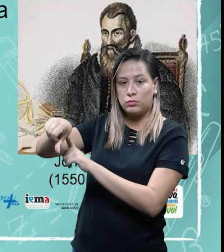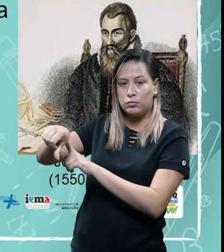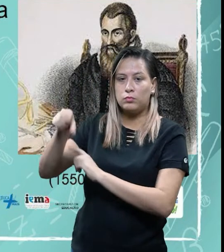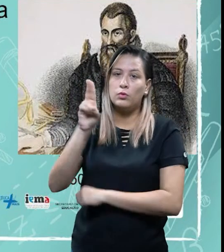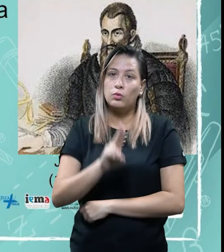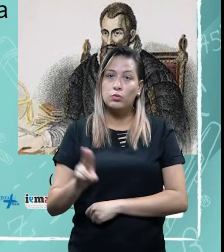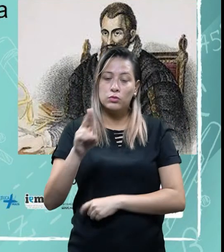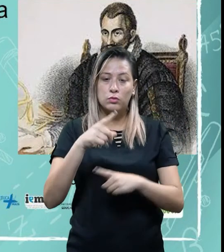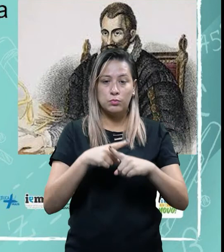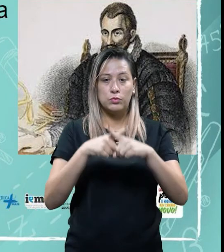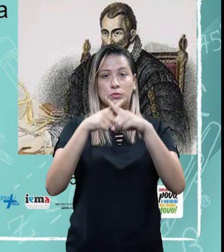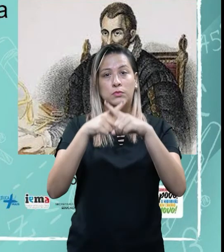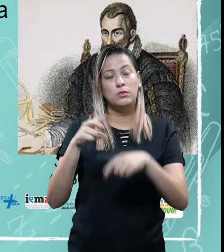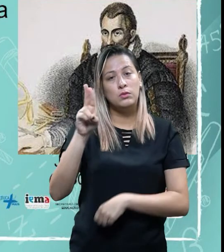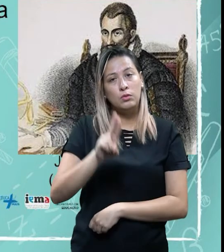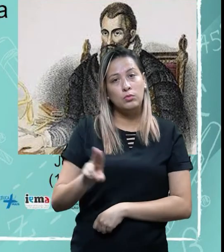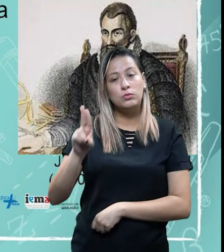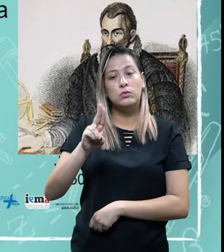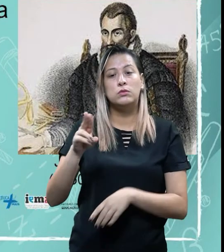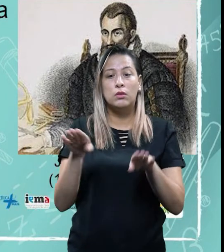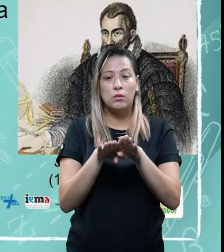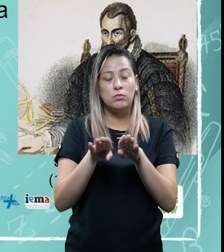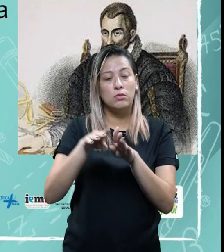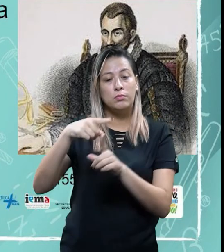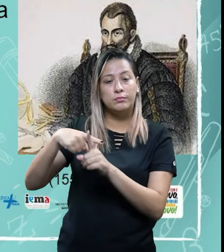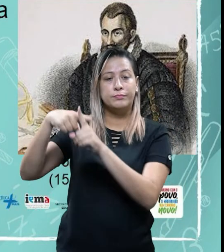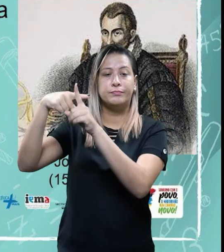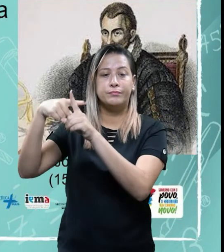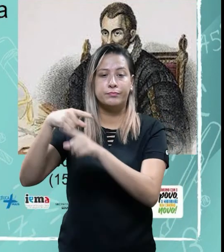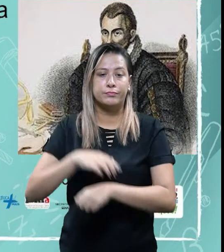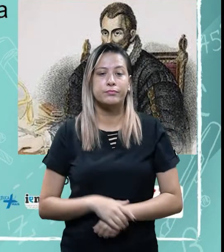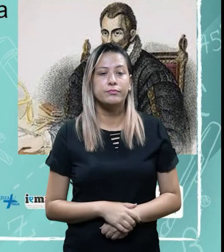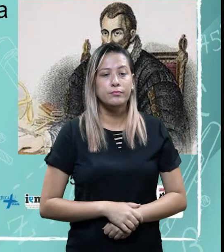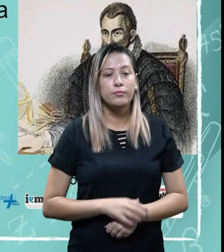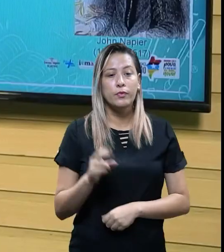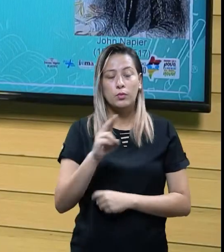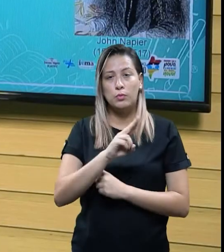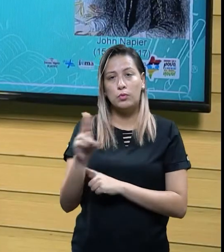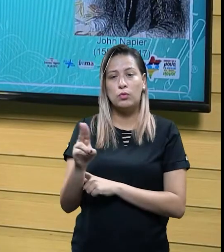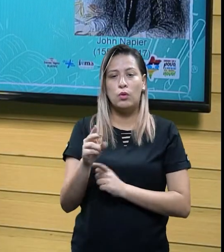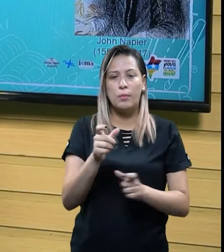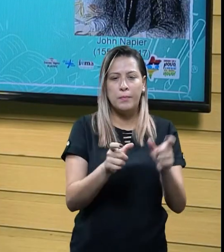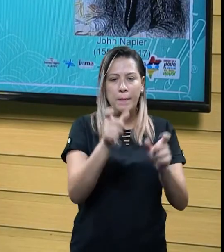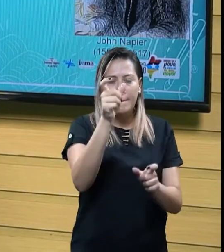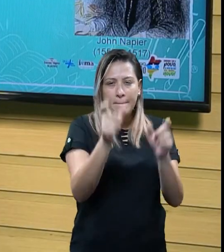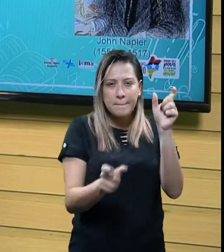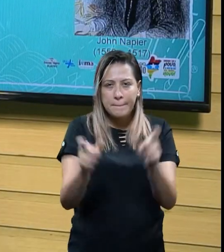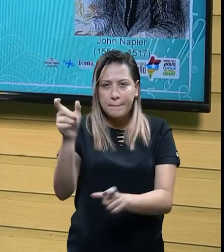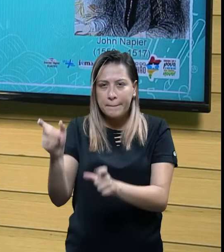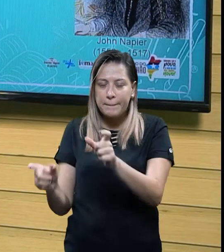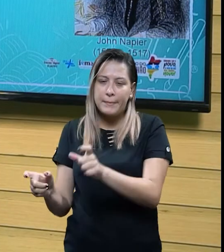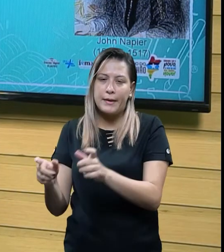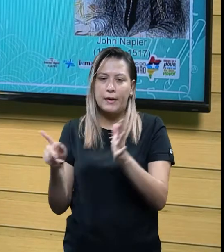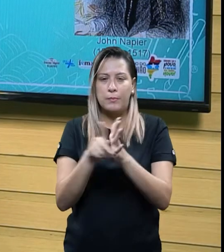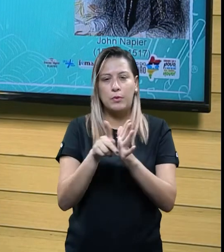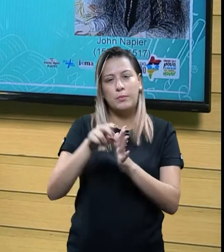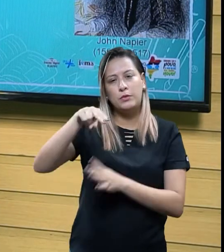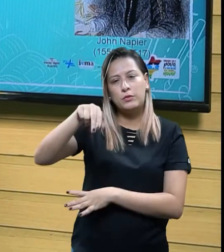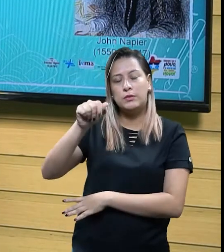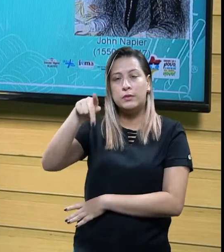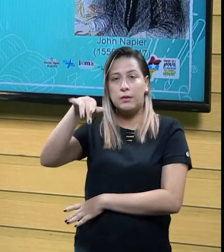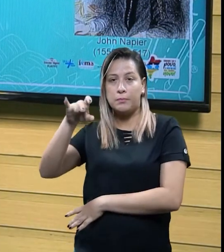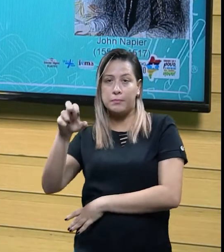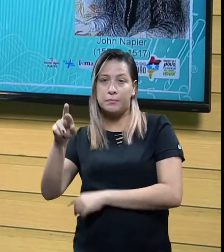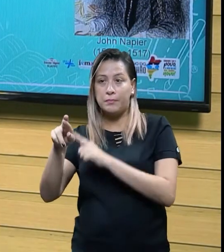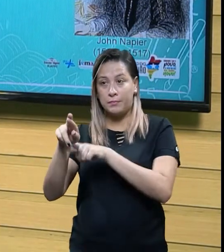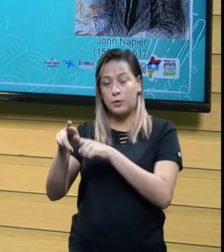usando adições. Estas barras ficaram conhecidas como barras de Napier, que poderiam ser feitas de madeira,